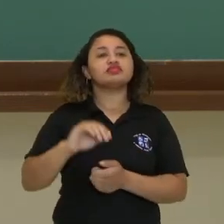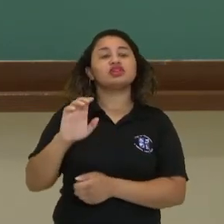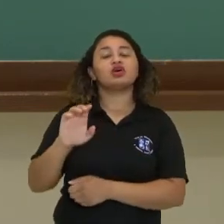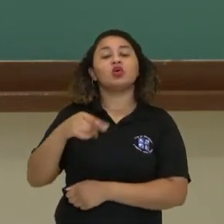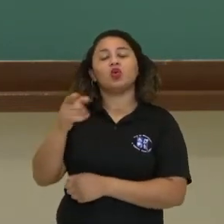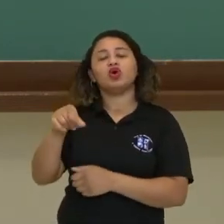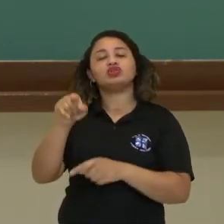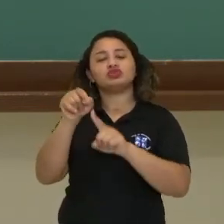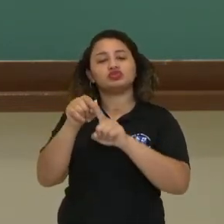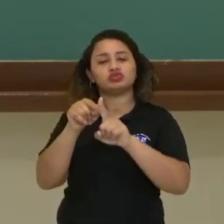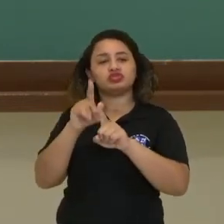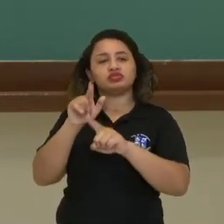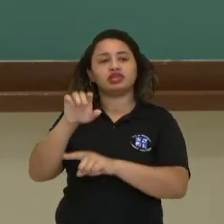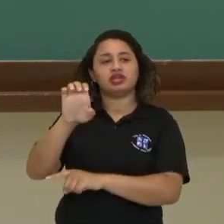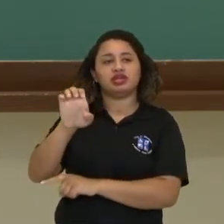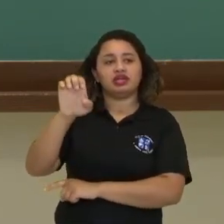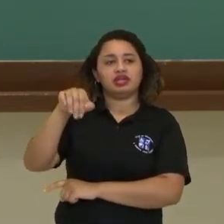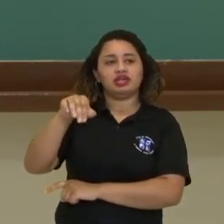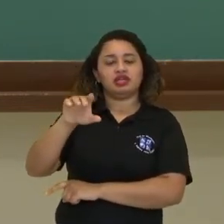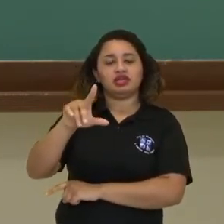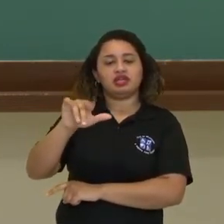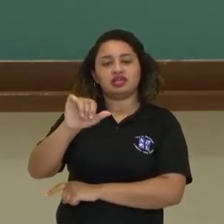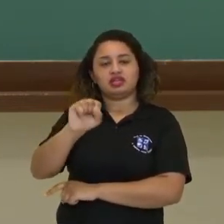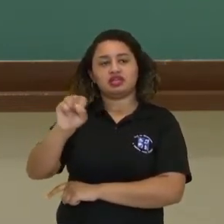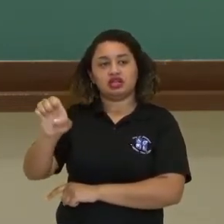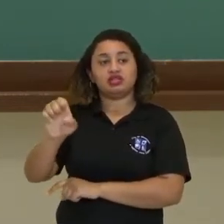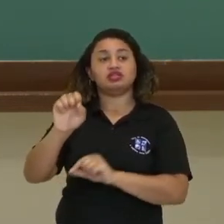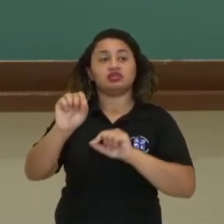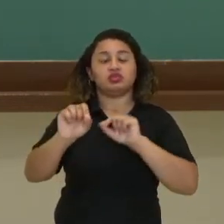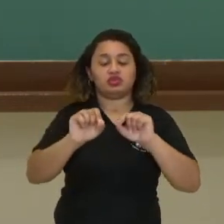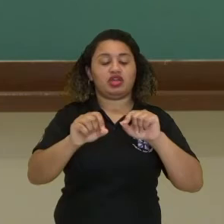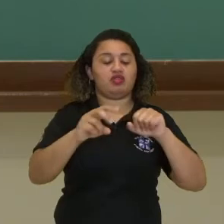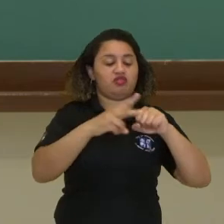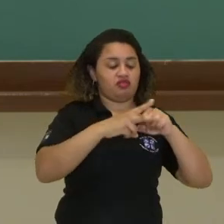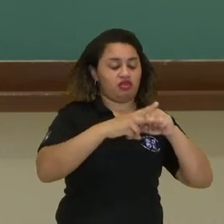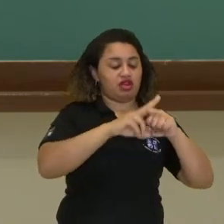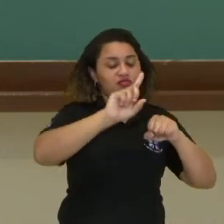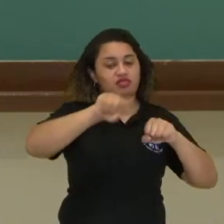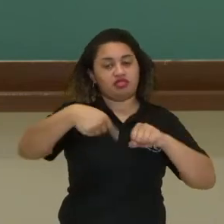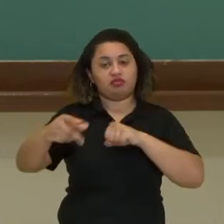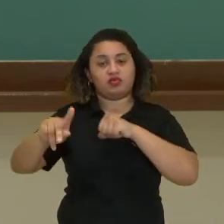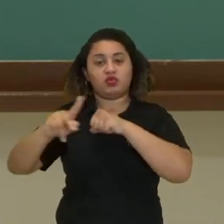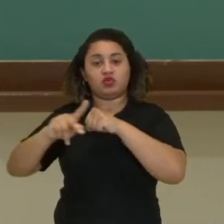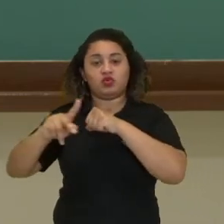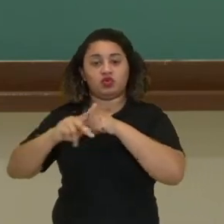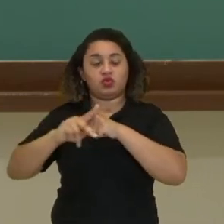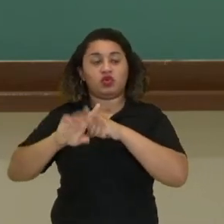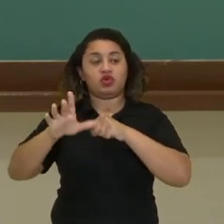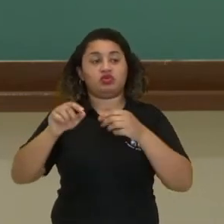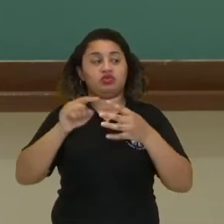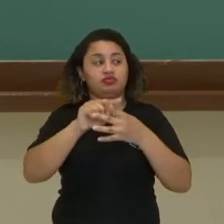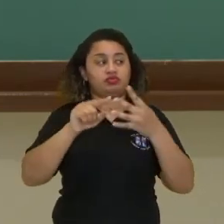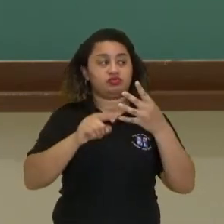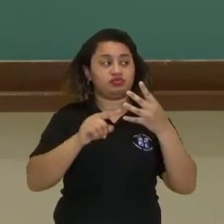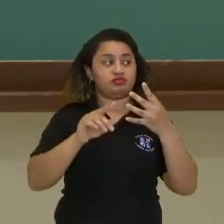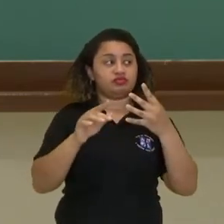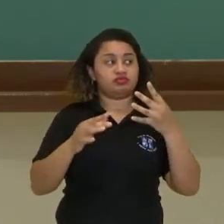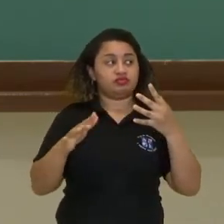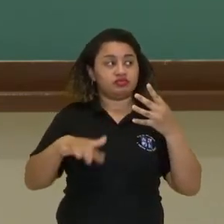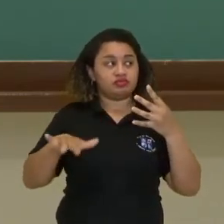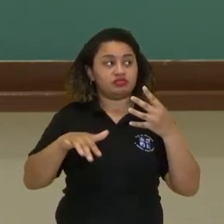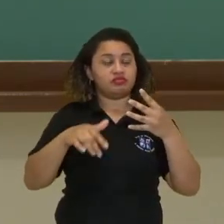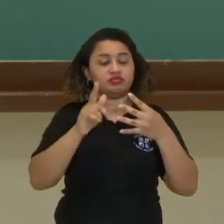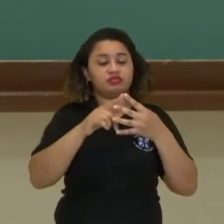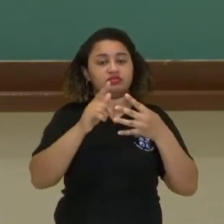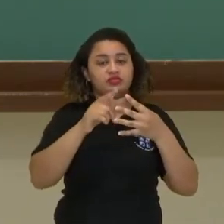vem depois do verbo. Então, é quando isso ocorre principalmente em 4 casos. Quando o verbo estiver